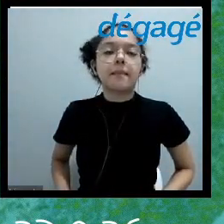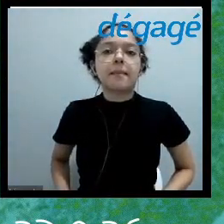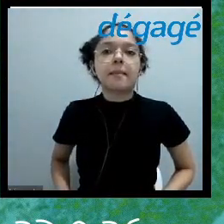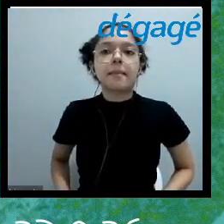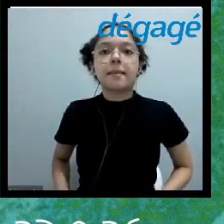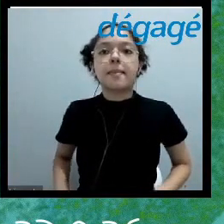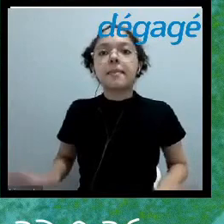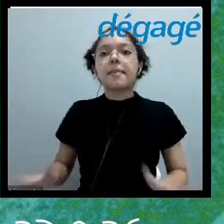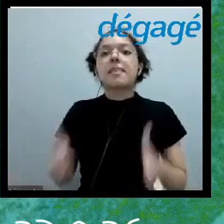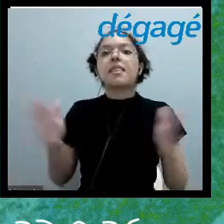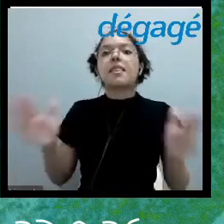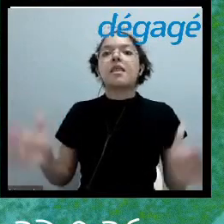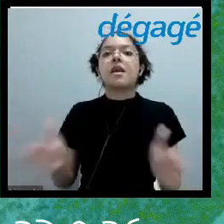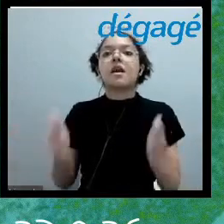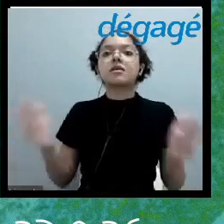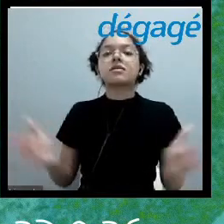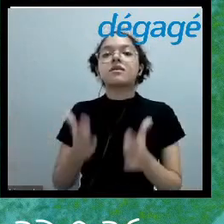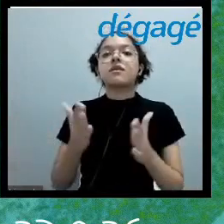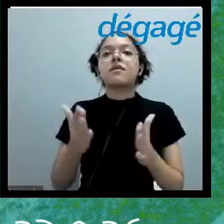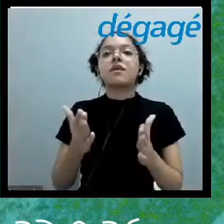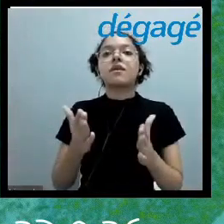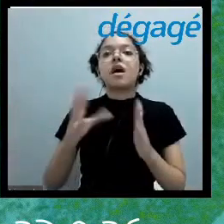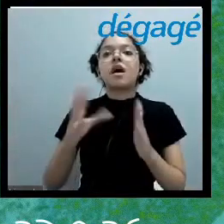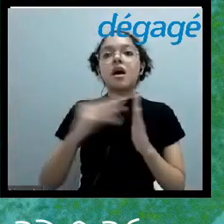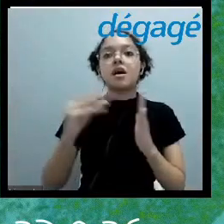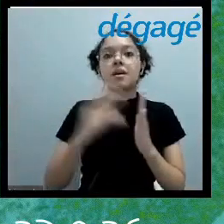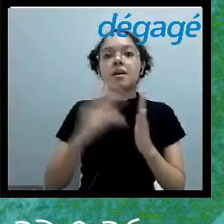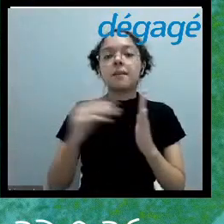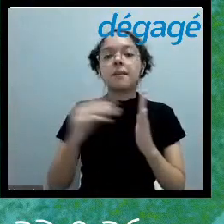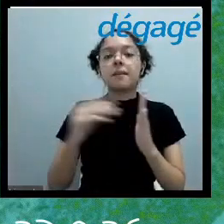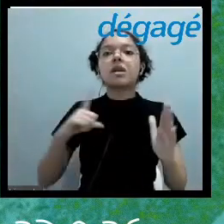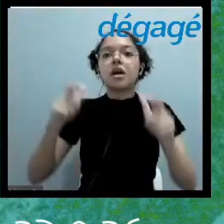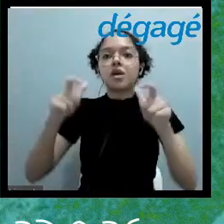olha, engraçado, tem uma clínica, Fábio, que é assim,